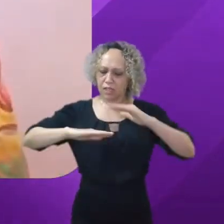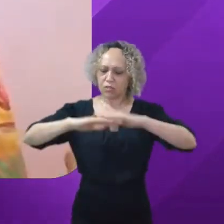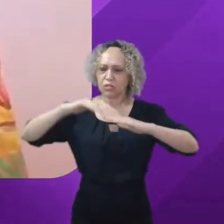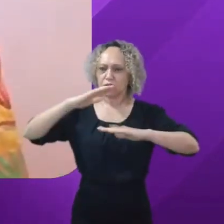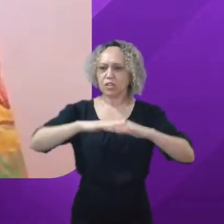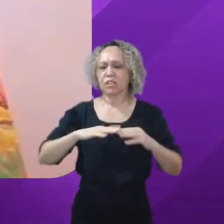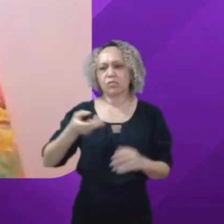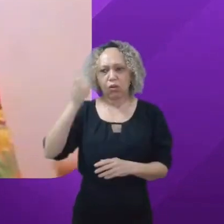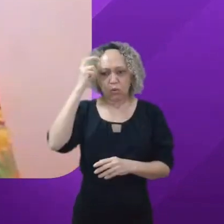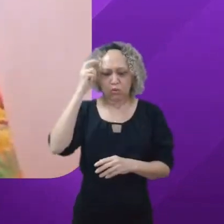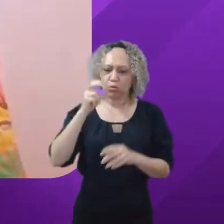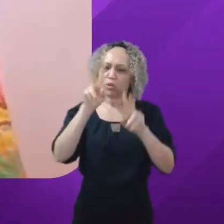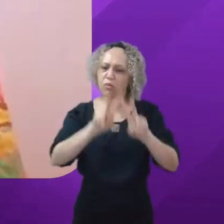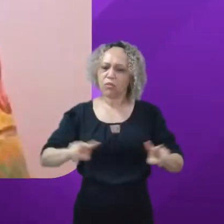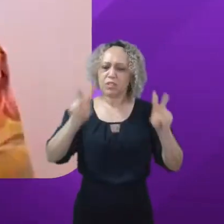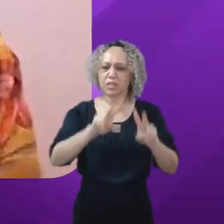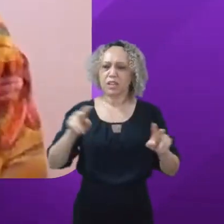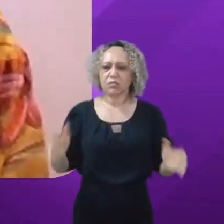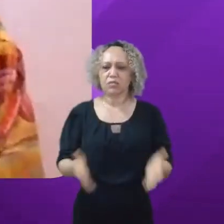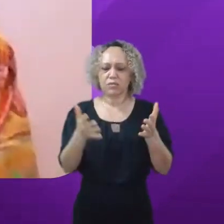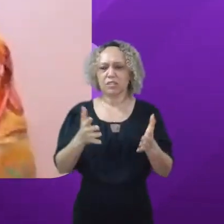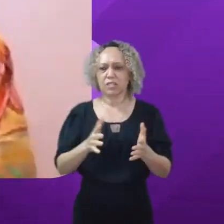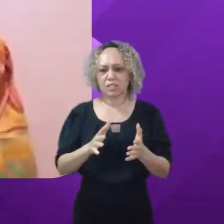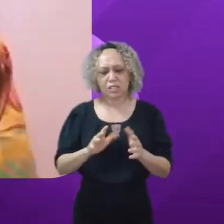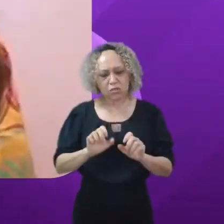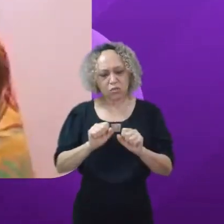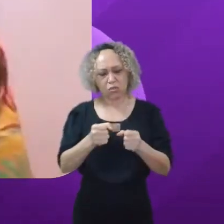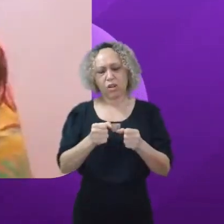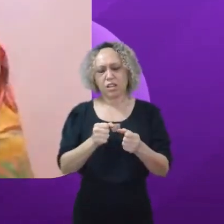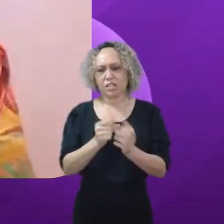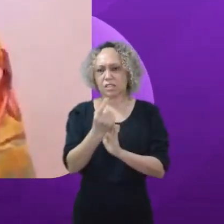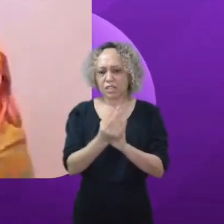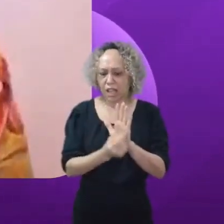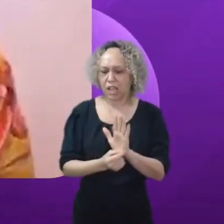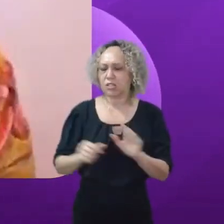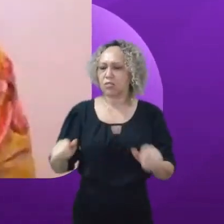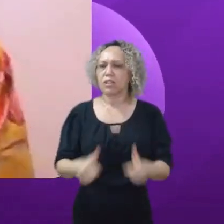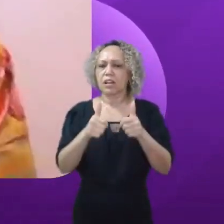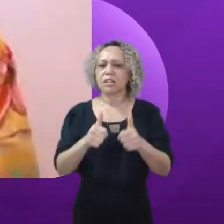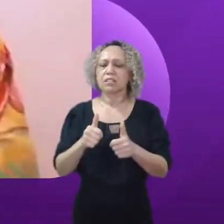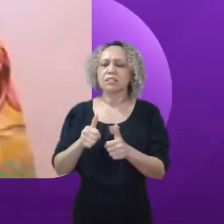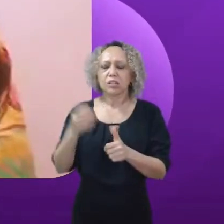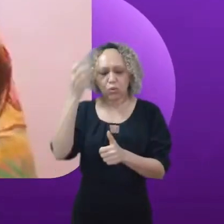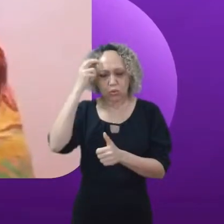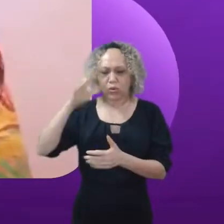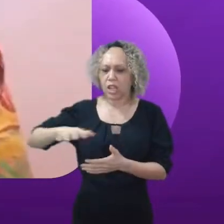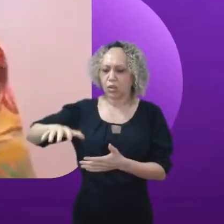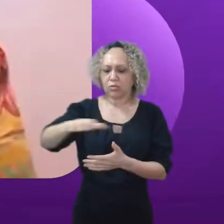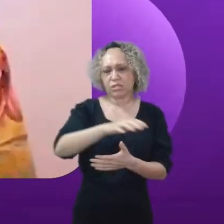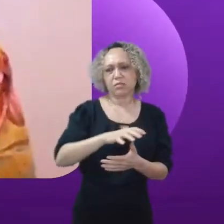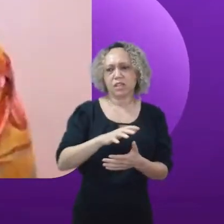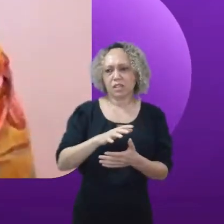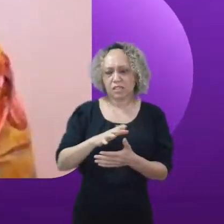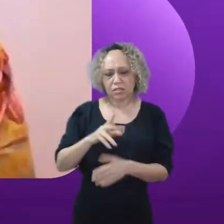cultura com visibilidade, com incentivo, com fomento, com qualidade, e a gente quer construir a cultura em todos os espaços, ainda mais tendo